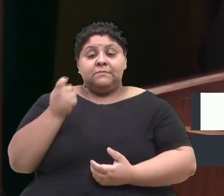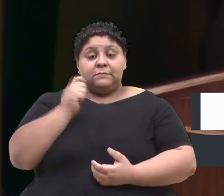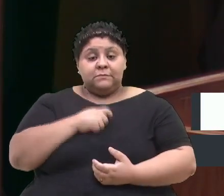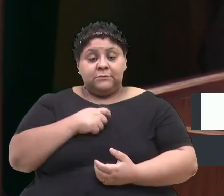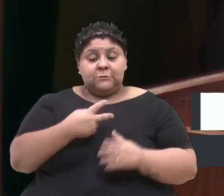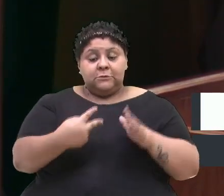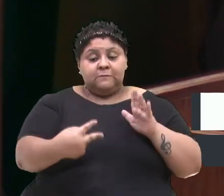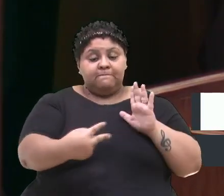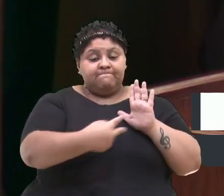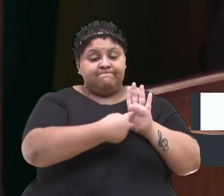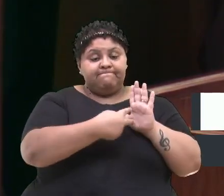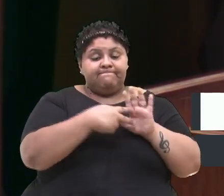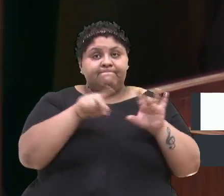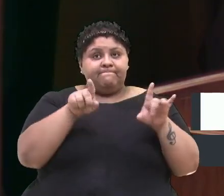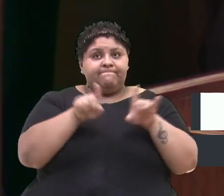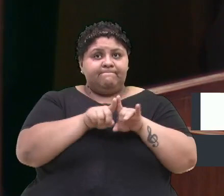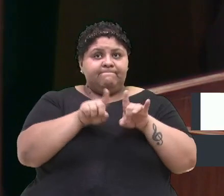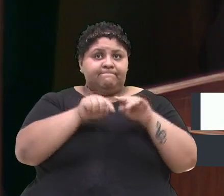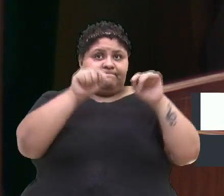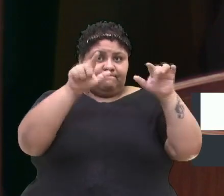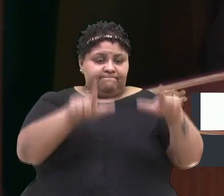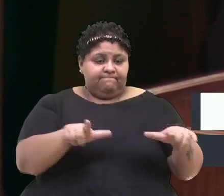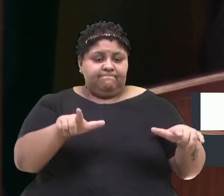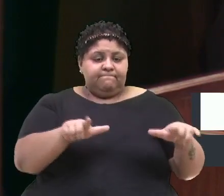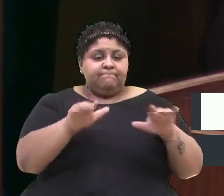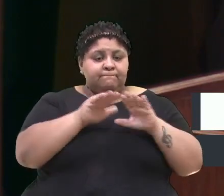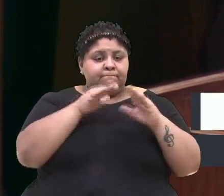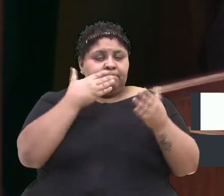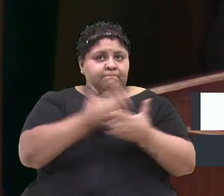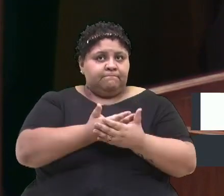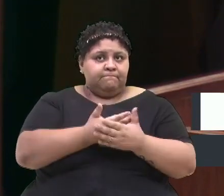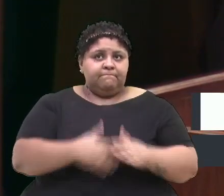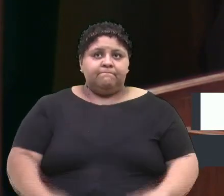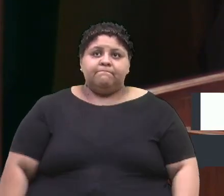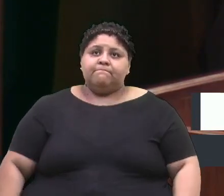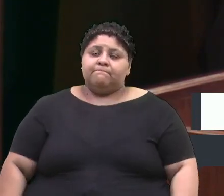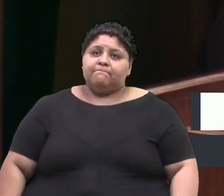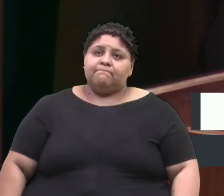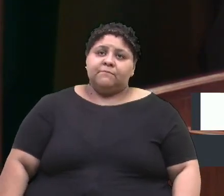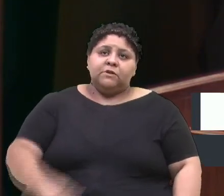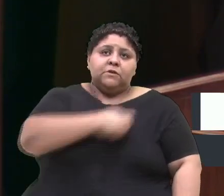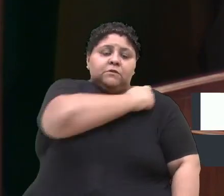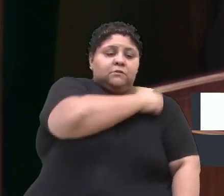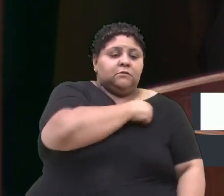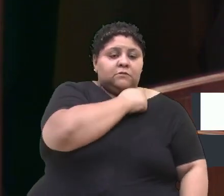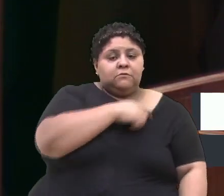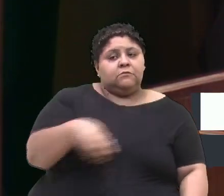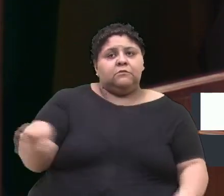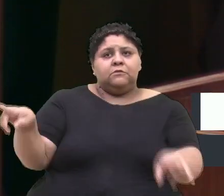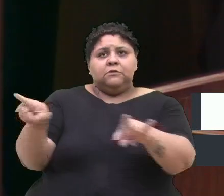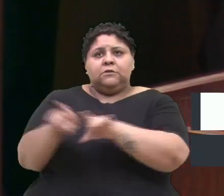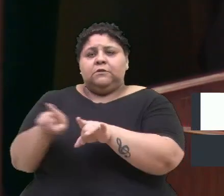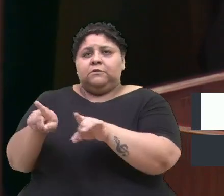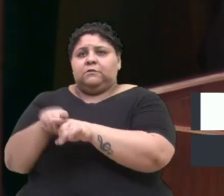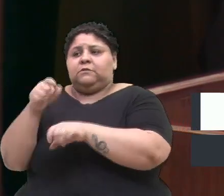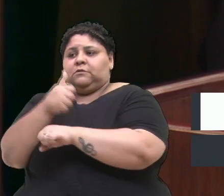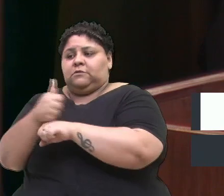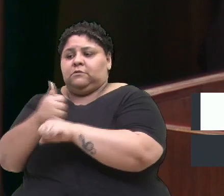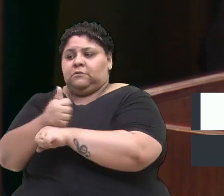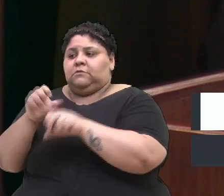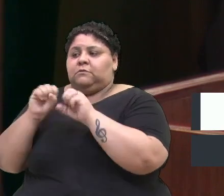atenção também para os espaços das escolas, tanto para o aluno quanto para os profissionais da